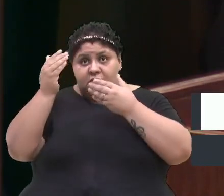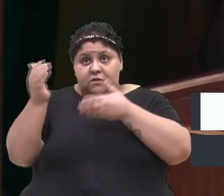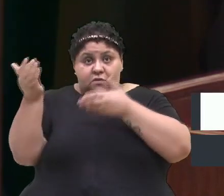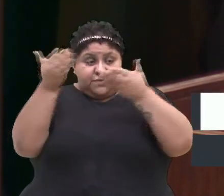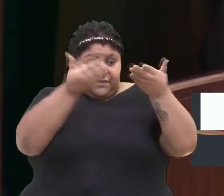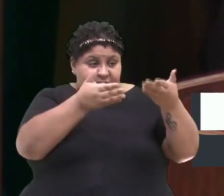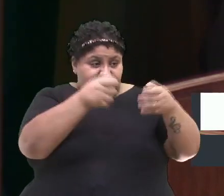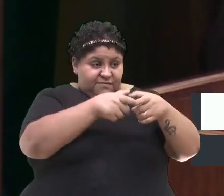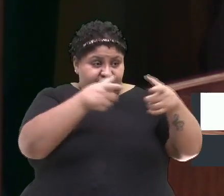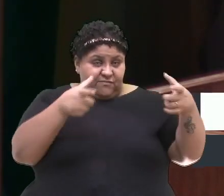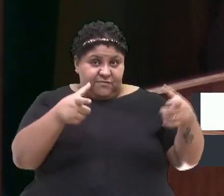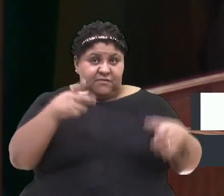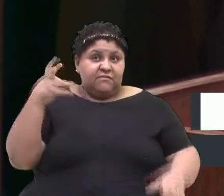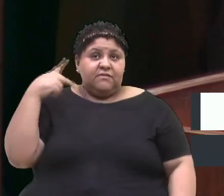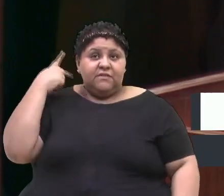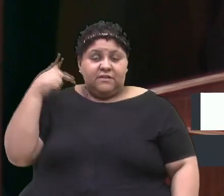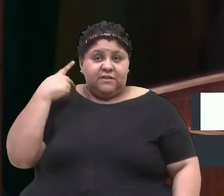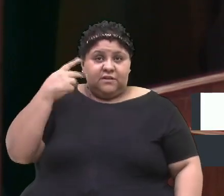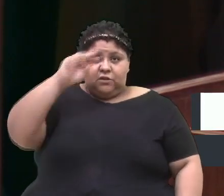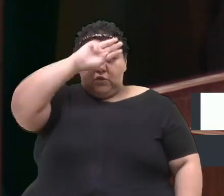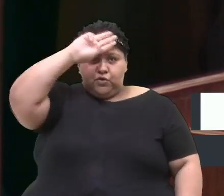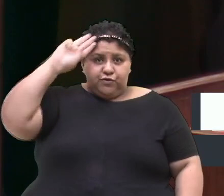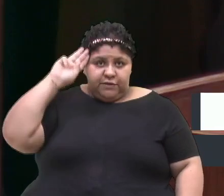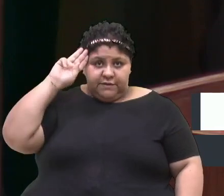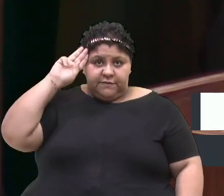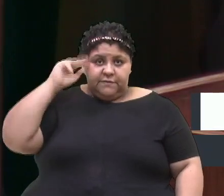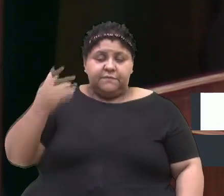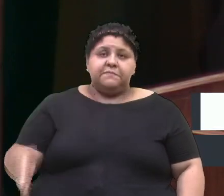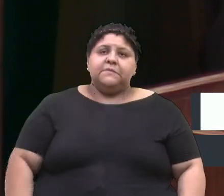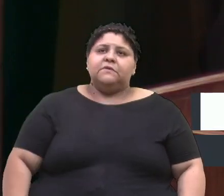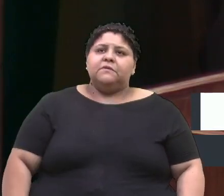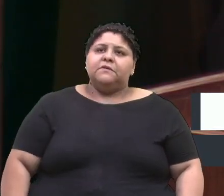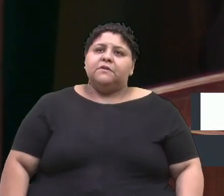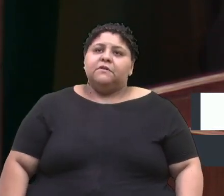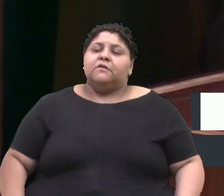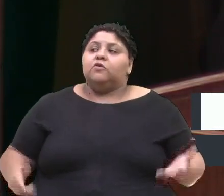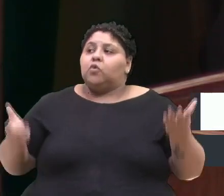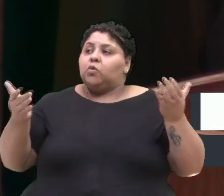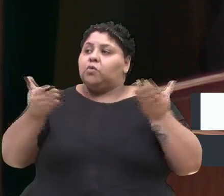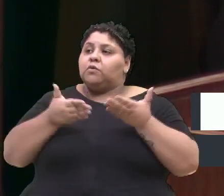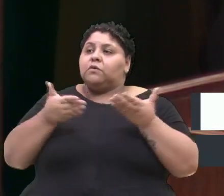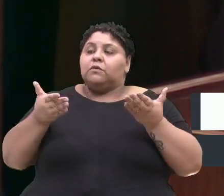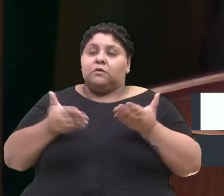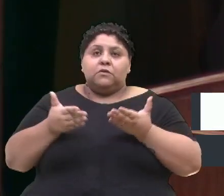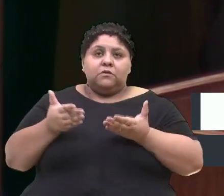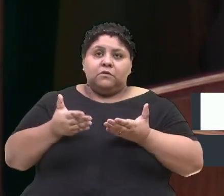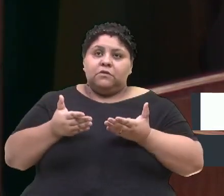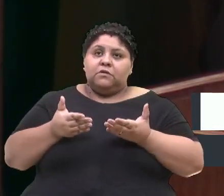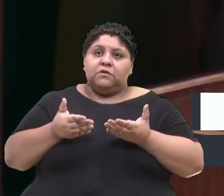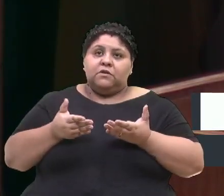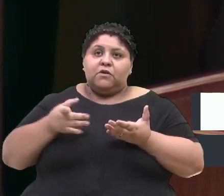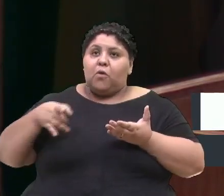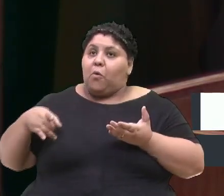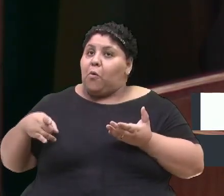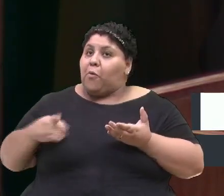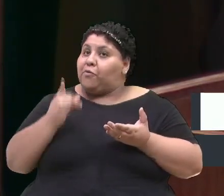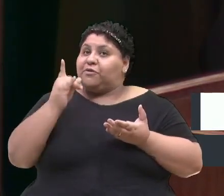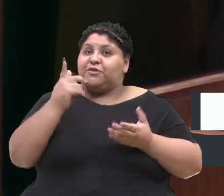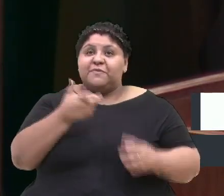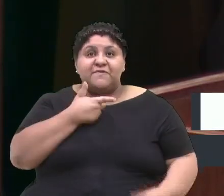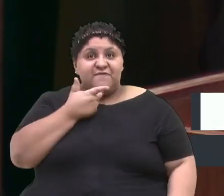espaço do vereador Juliano Valim. Hoje, praticamente, é minha última